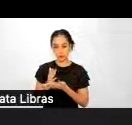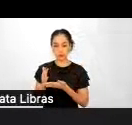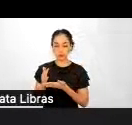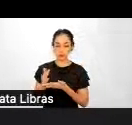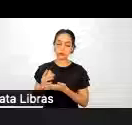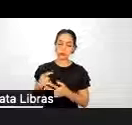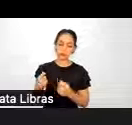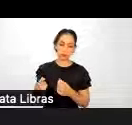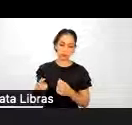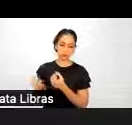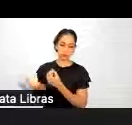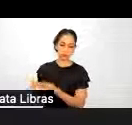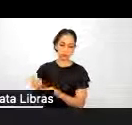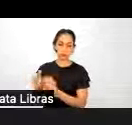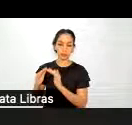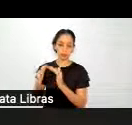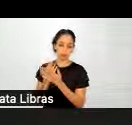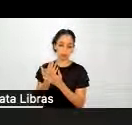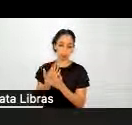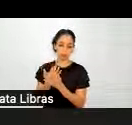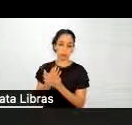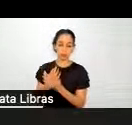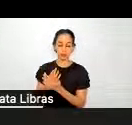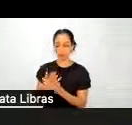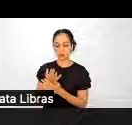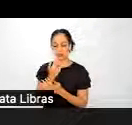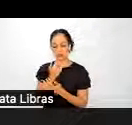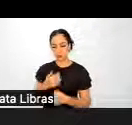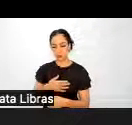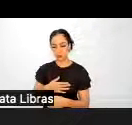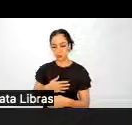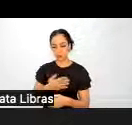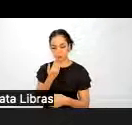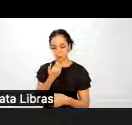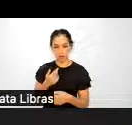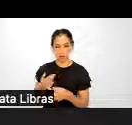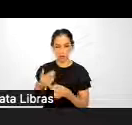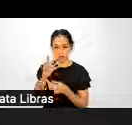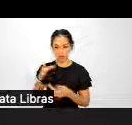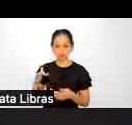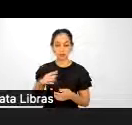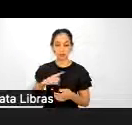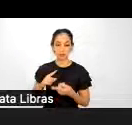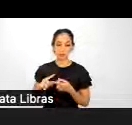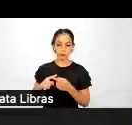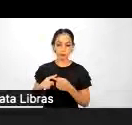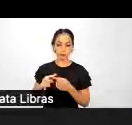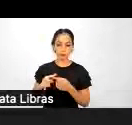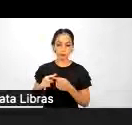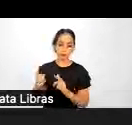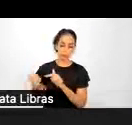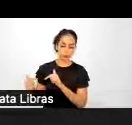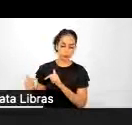abastecer os refeitórios das escolas, para as merendas das crianças. Existem atividades também